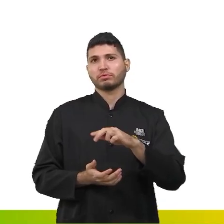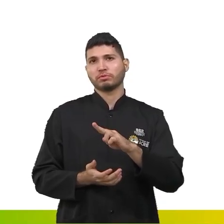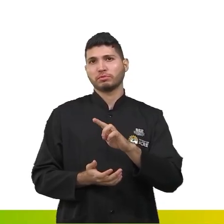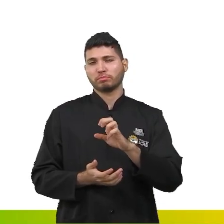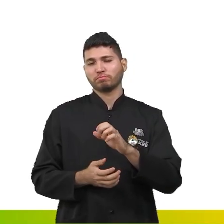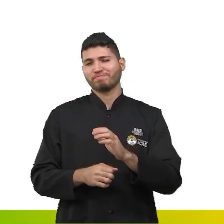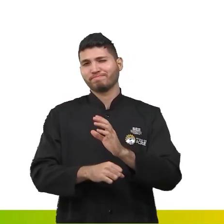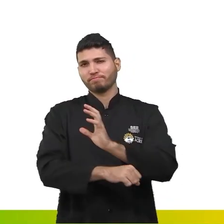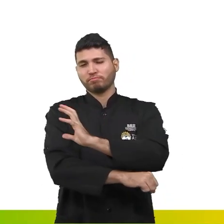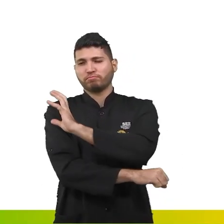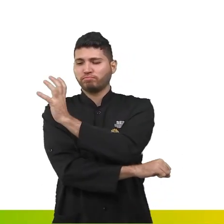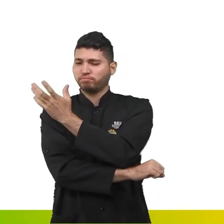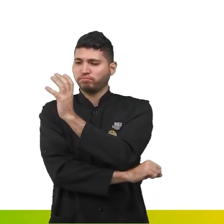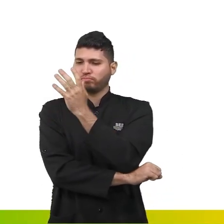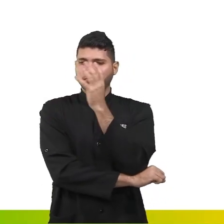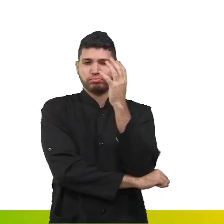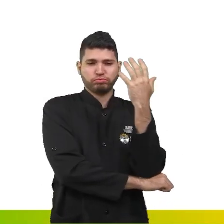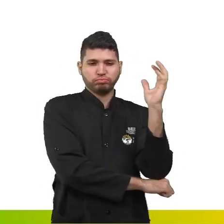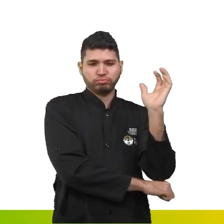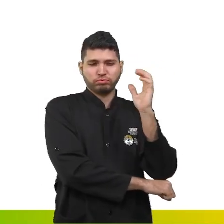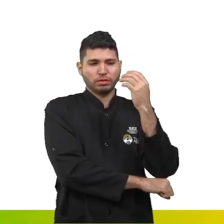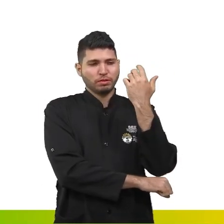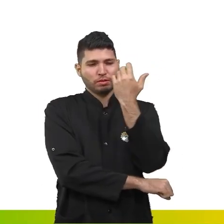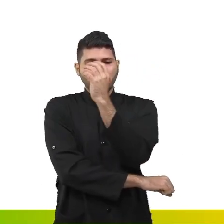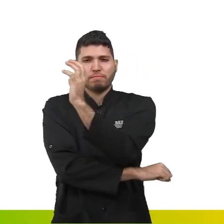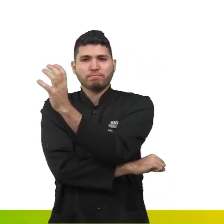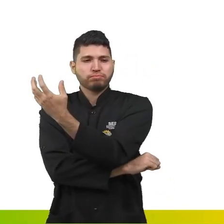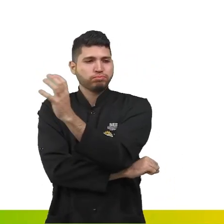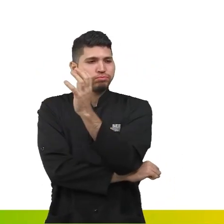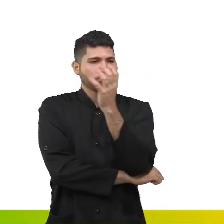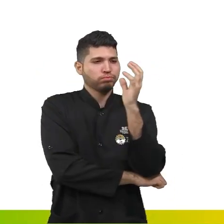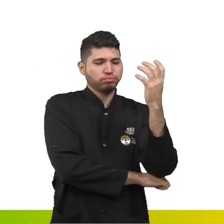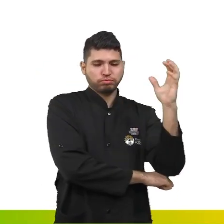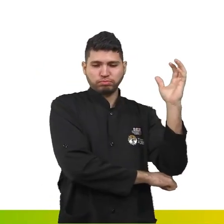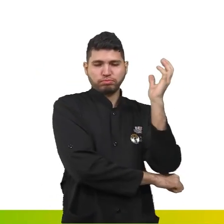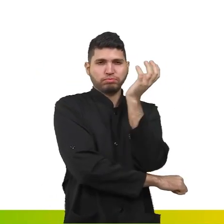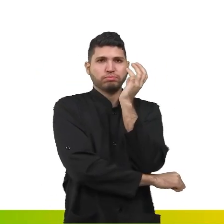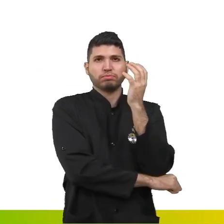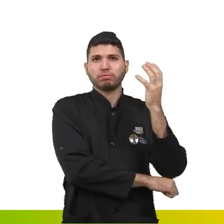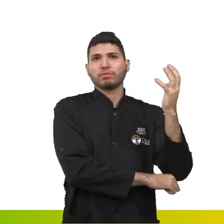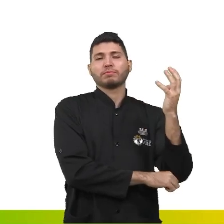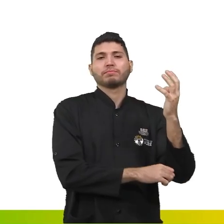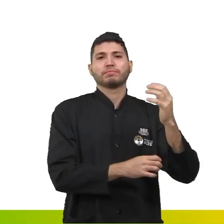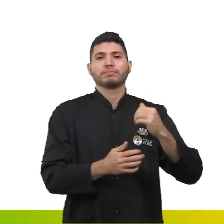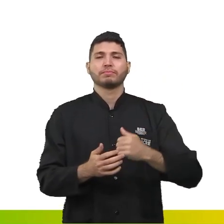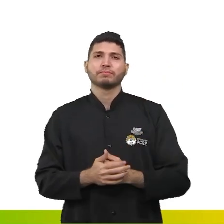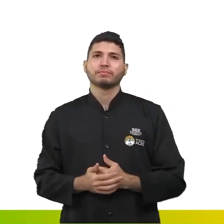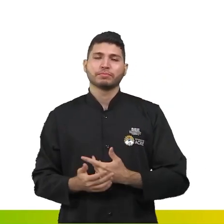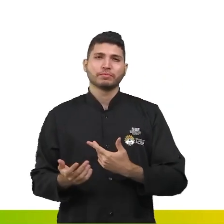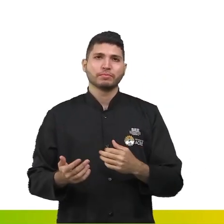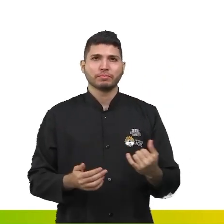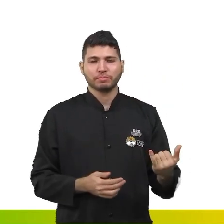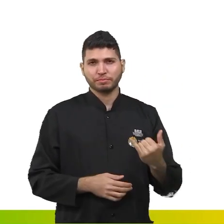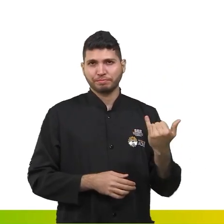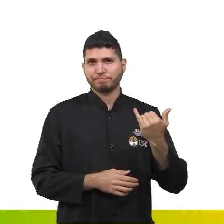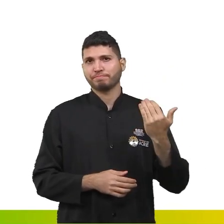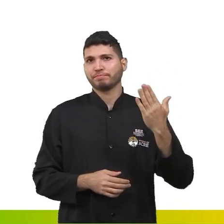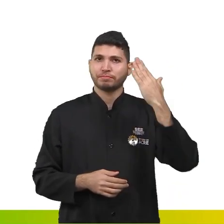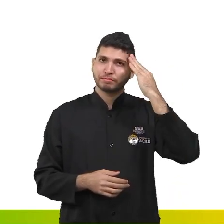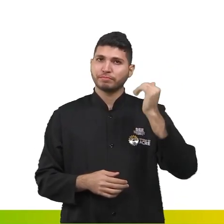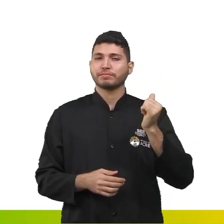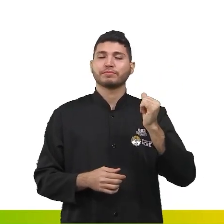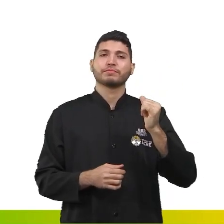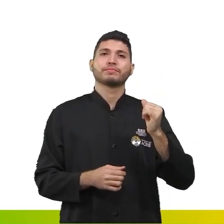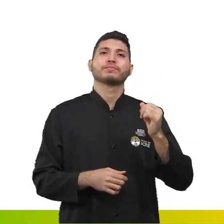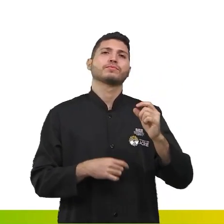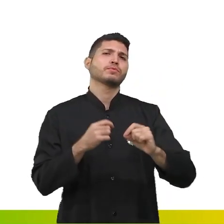dentro da frase da oração, você não precisa nem saber esses nomes todos, nem identificar a função de cada um. Mas, na verdade, o que você precisa saber